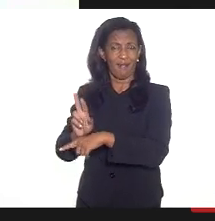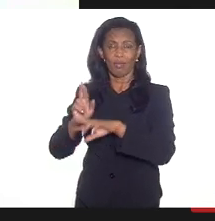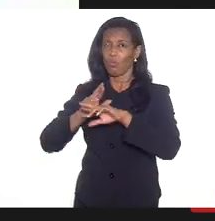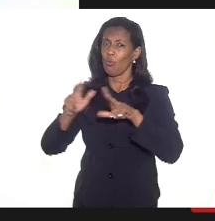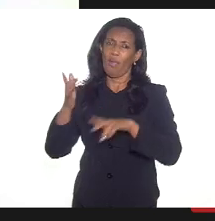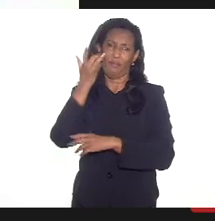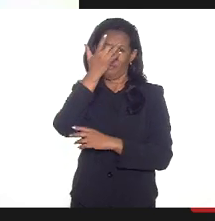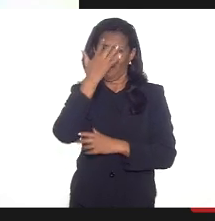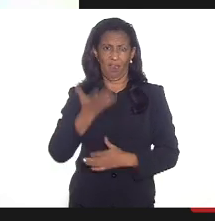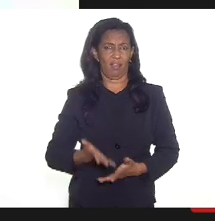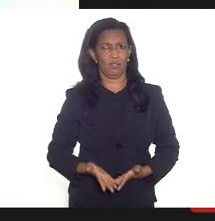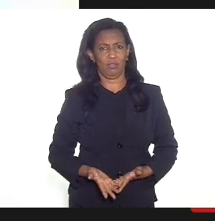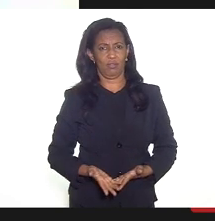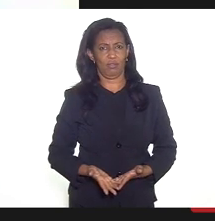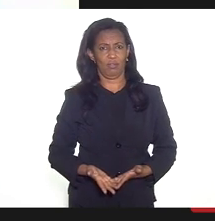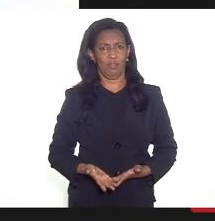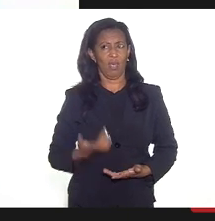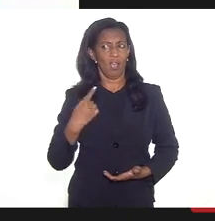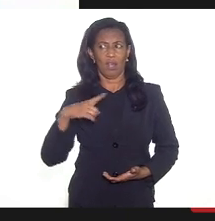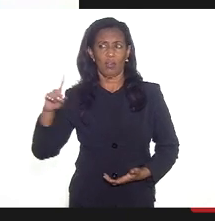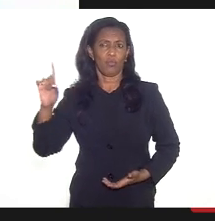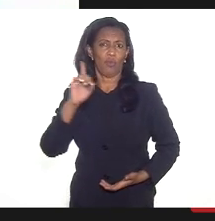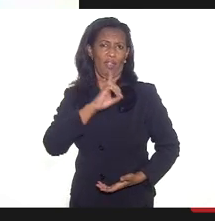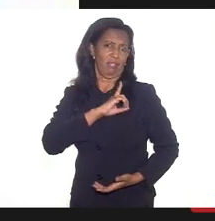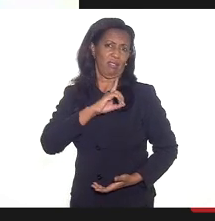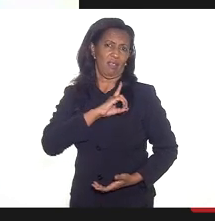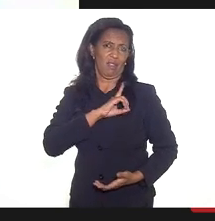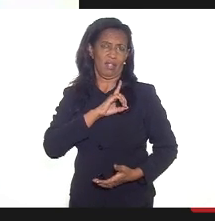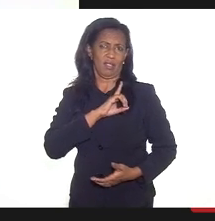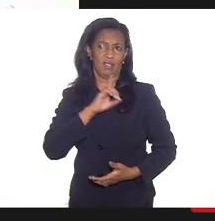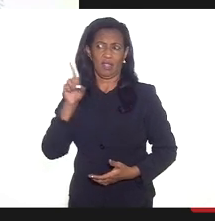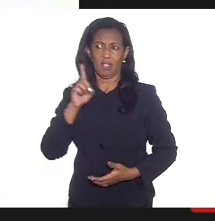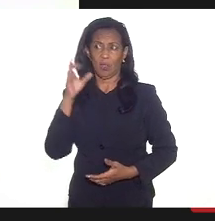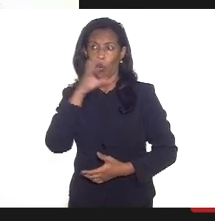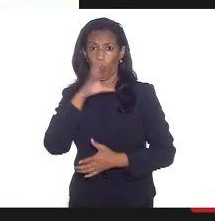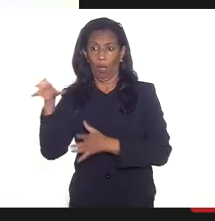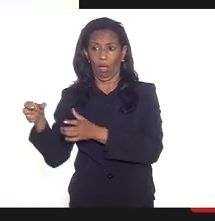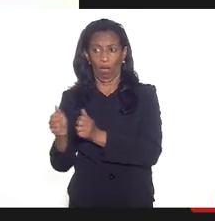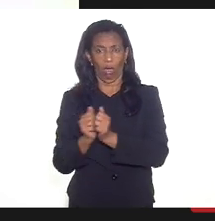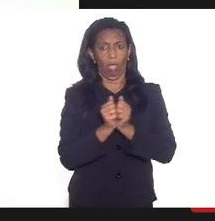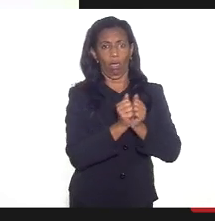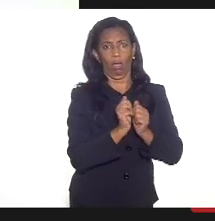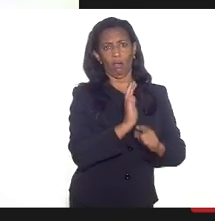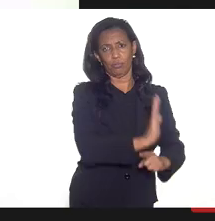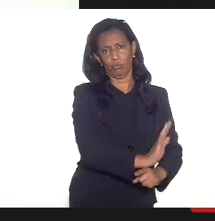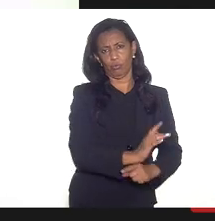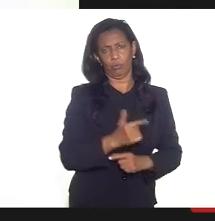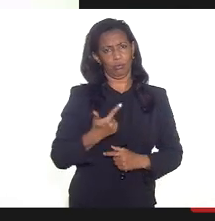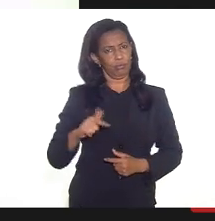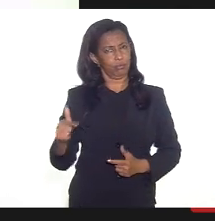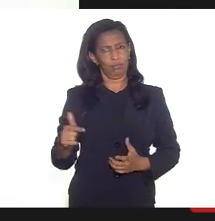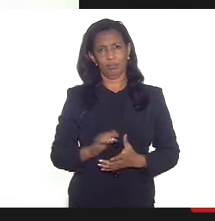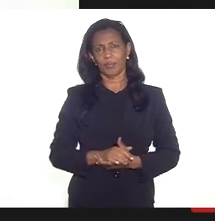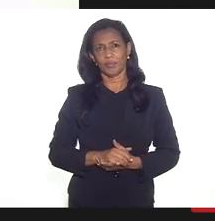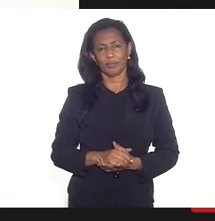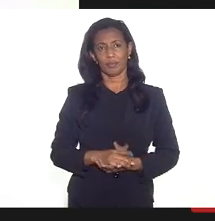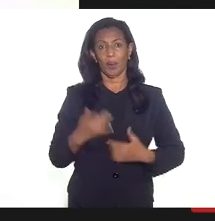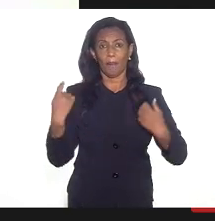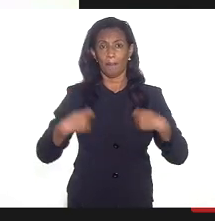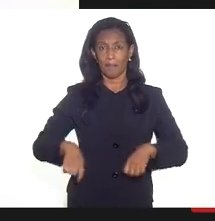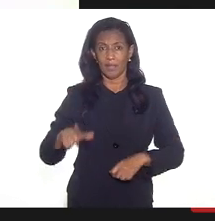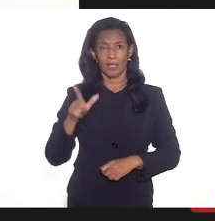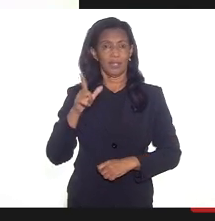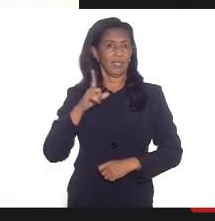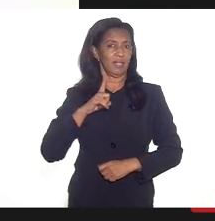coisa fácil. Ela não foi à delegacia, a delegacia encaminhou imediatamente para esse abrigo. Então, a gente precisa ter